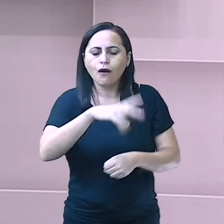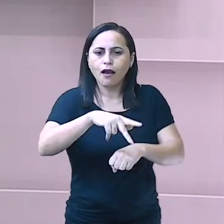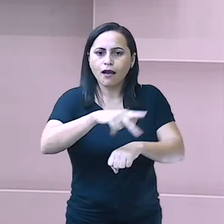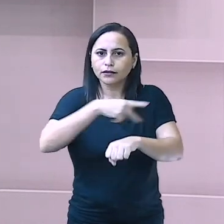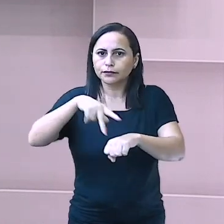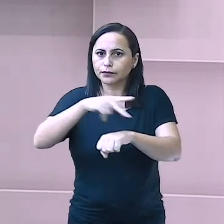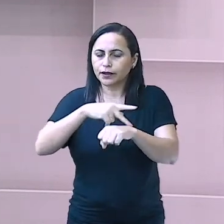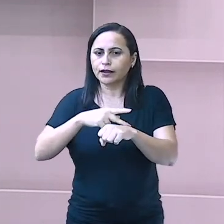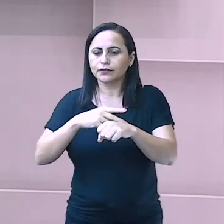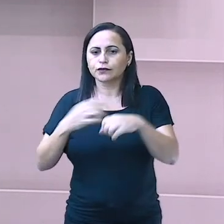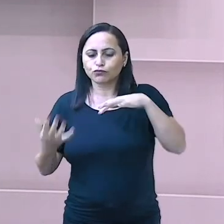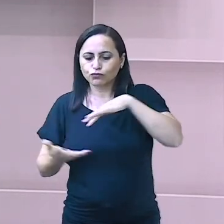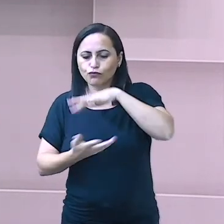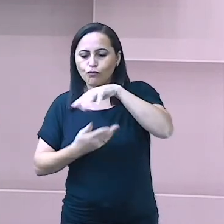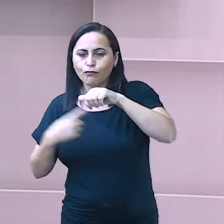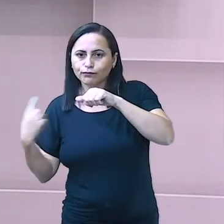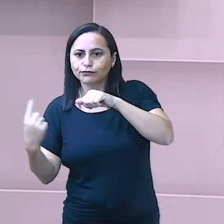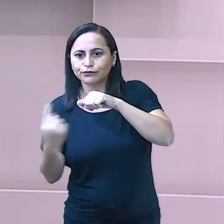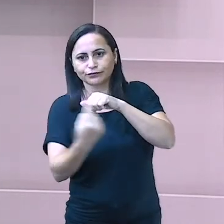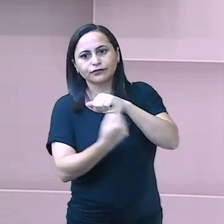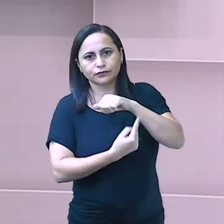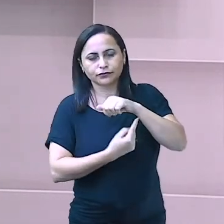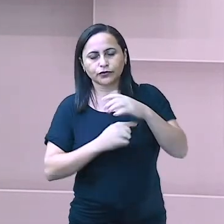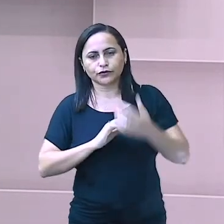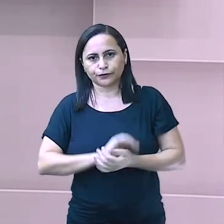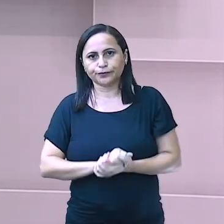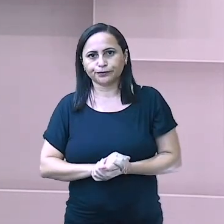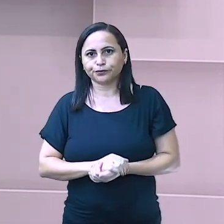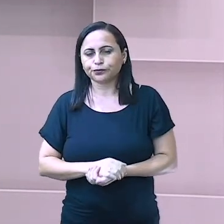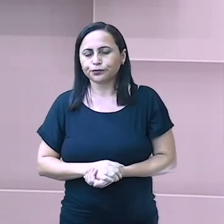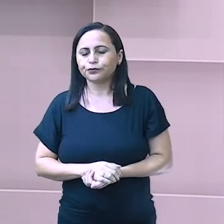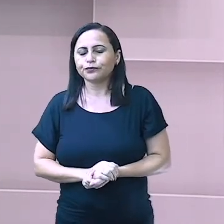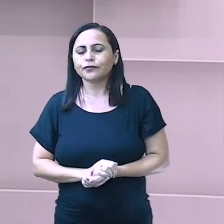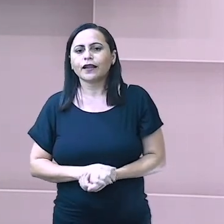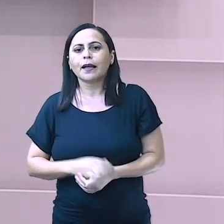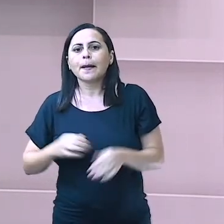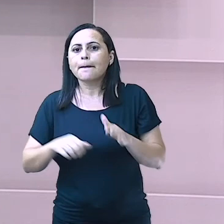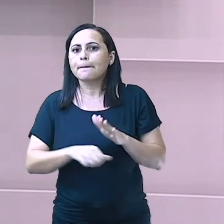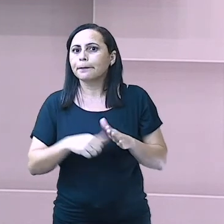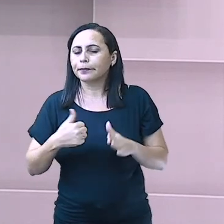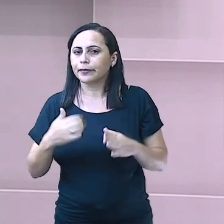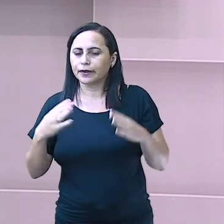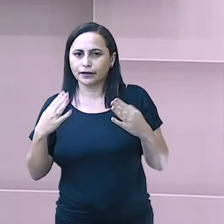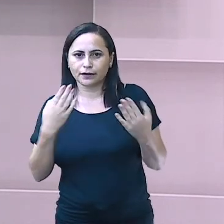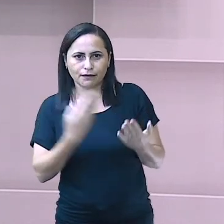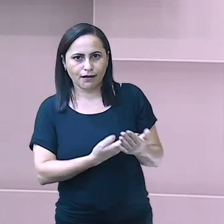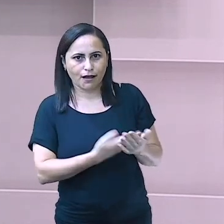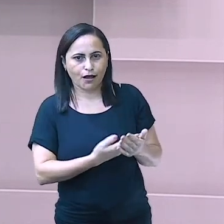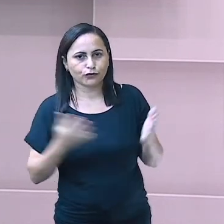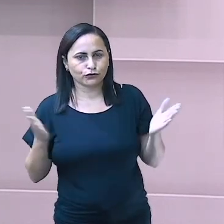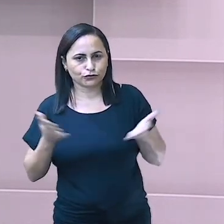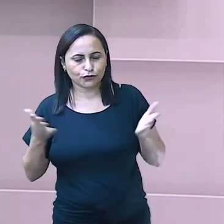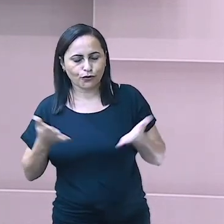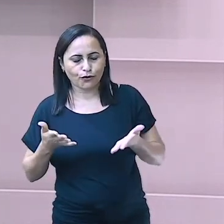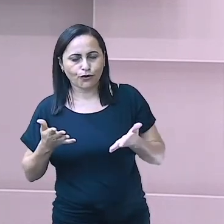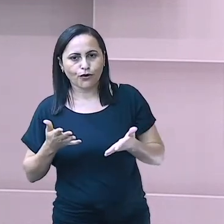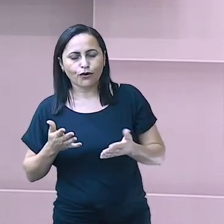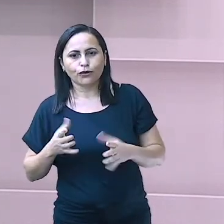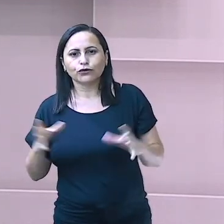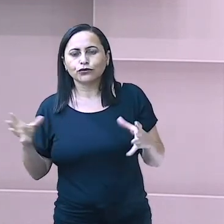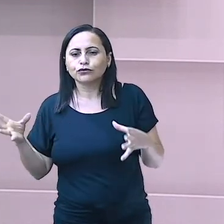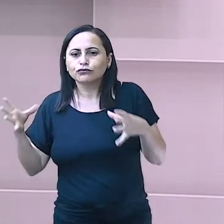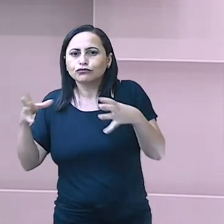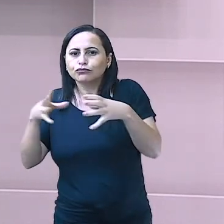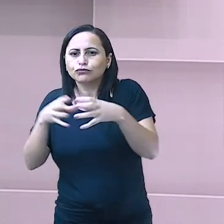cada continente. Bom, essa primeira aula, ela engloba esse conhecimento desse crescimento das cidades e o